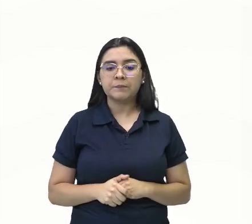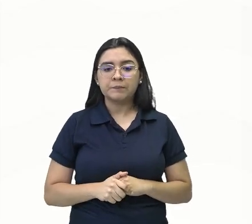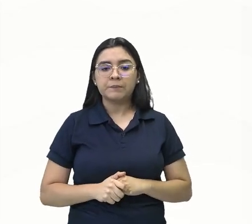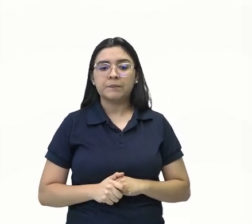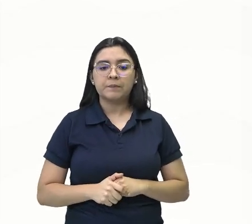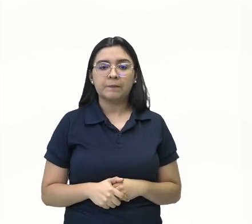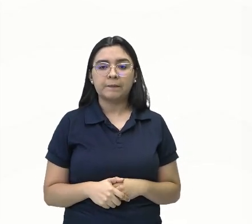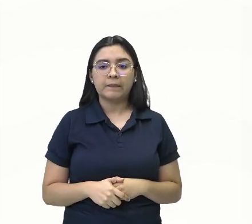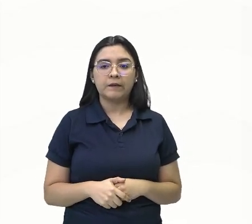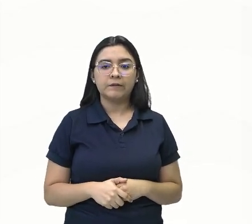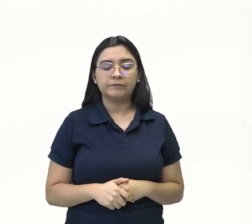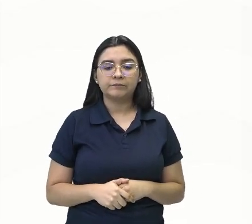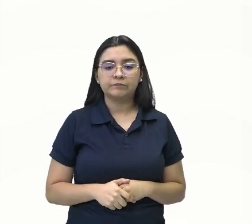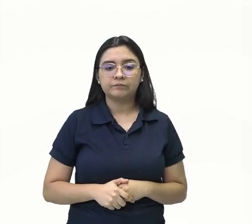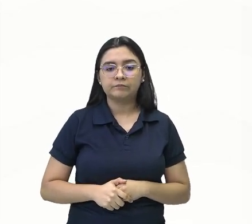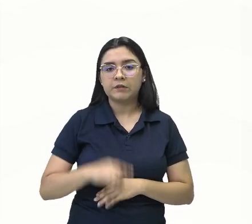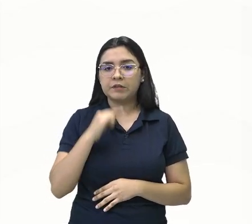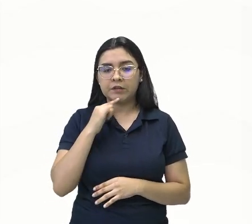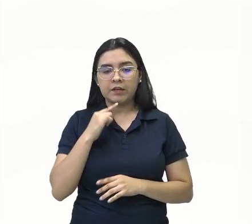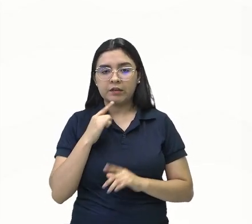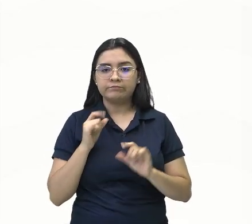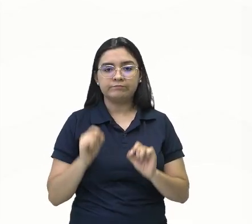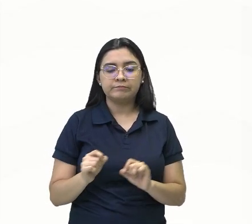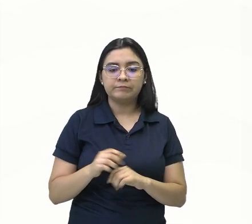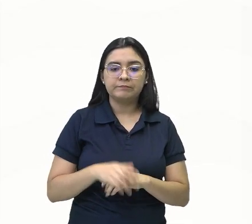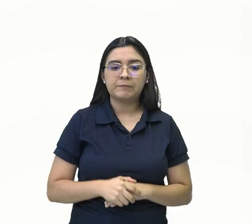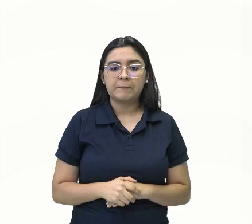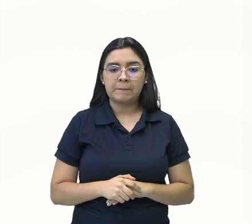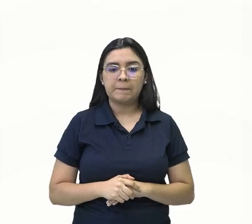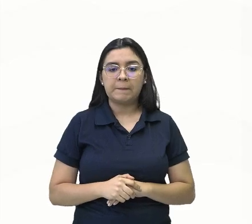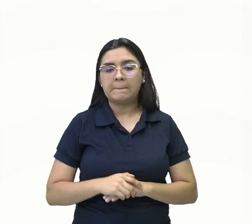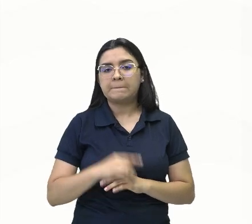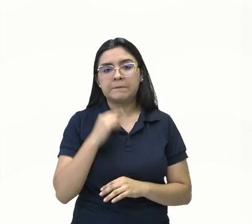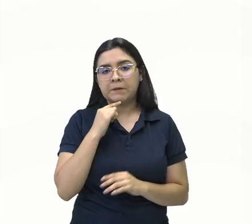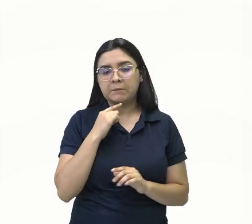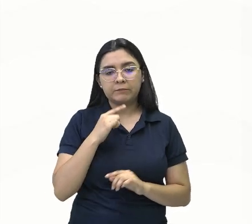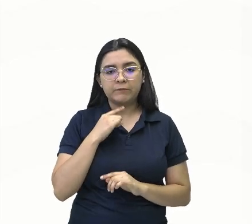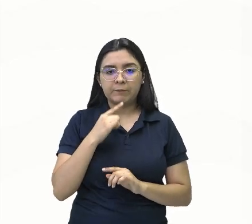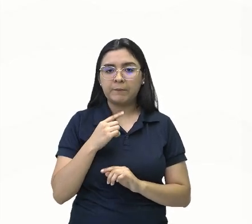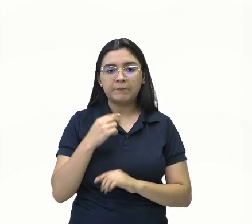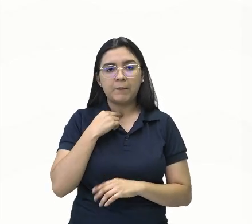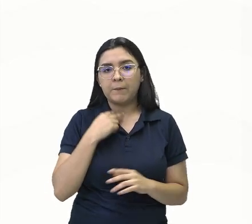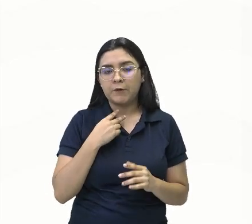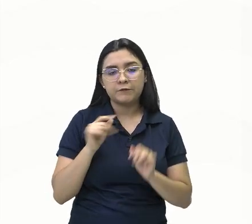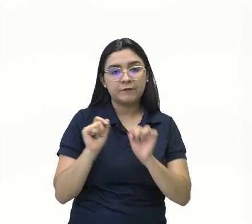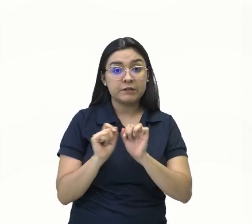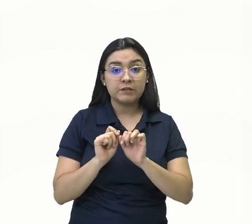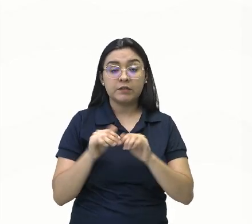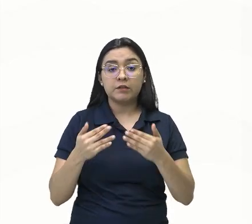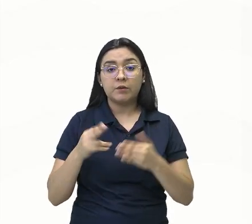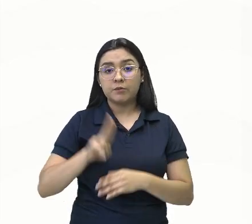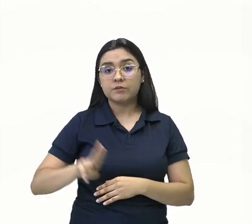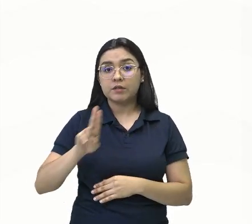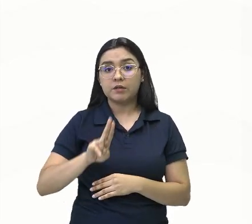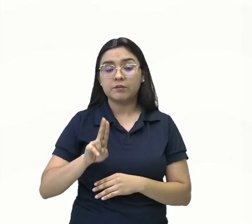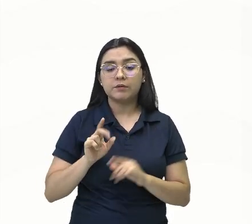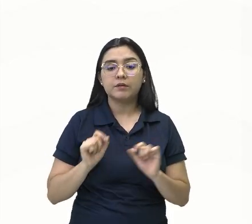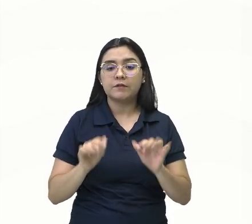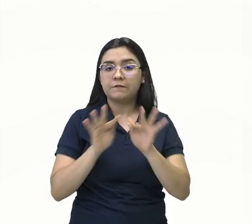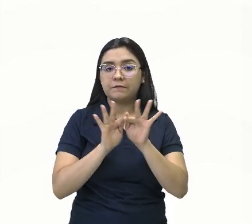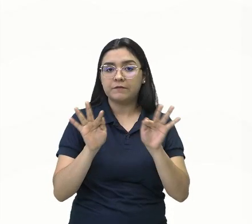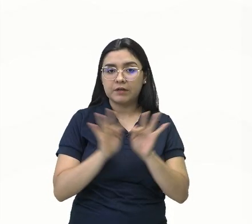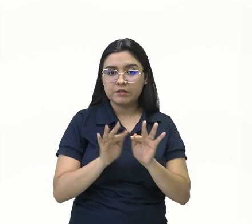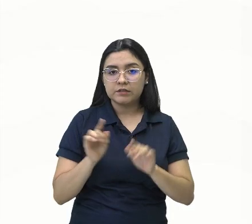tá? Ninguém pode fazê-lo. Nobody can do it, tá certo? Então, ele é utilizado em